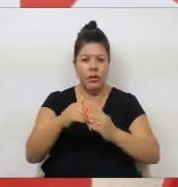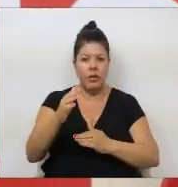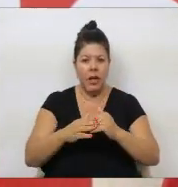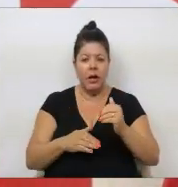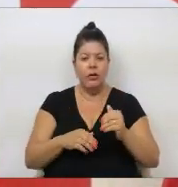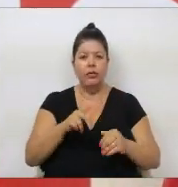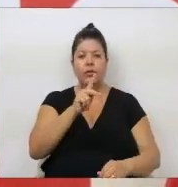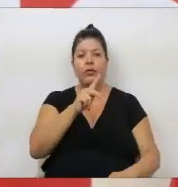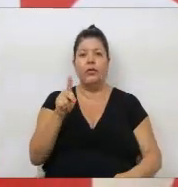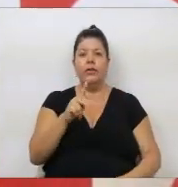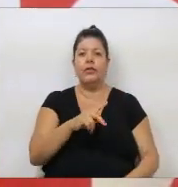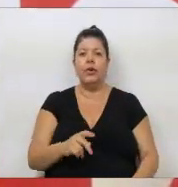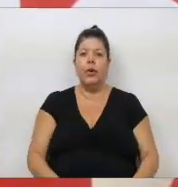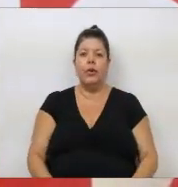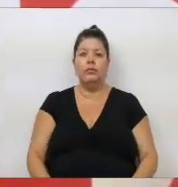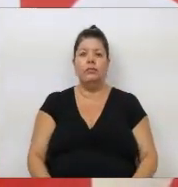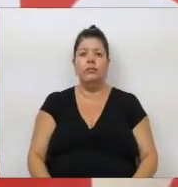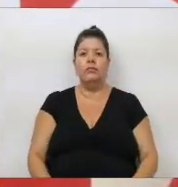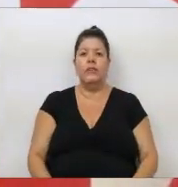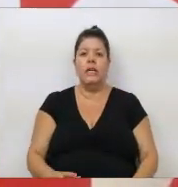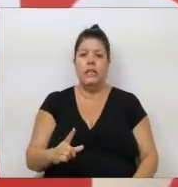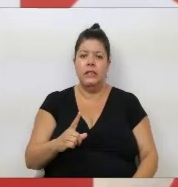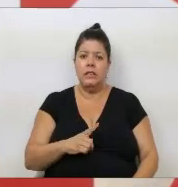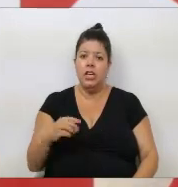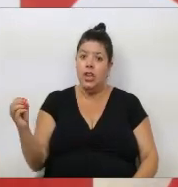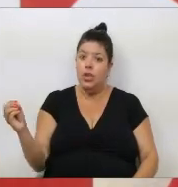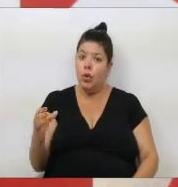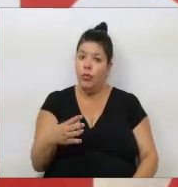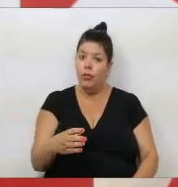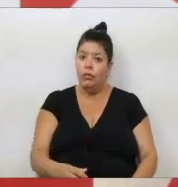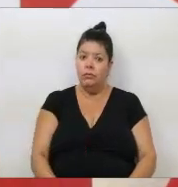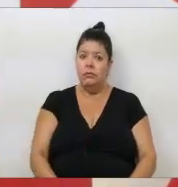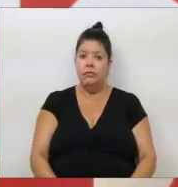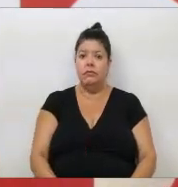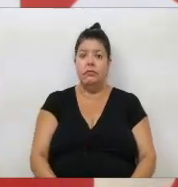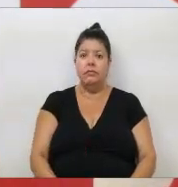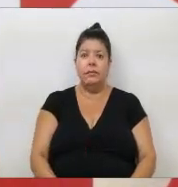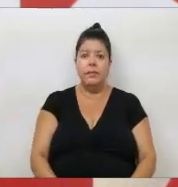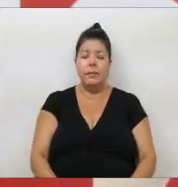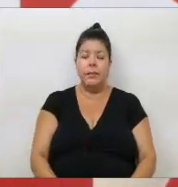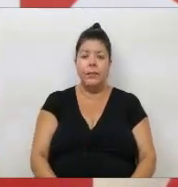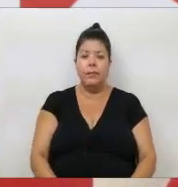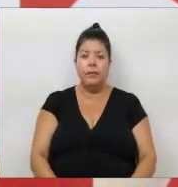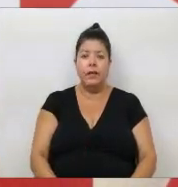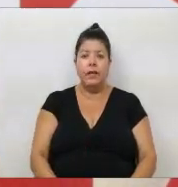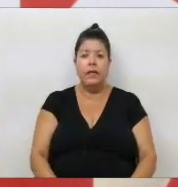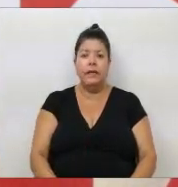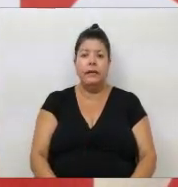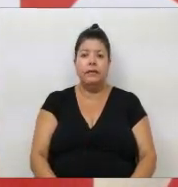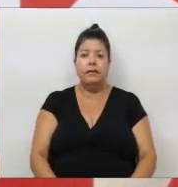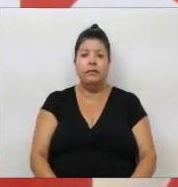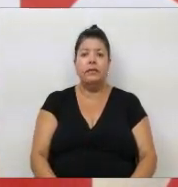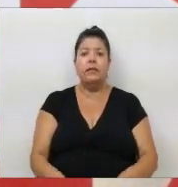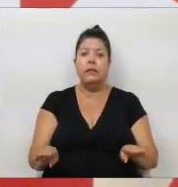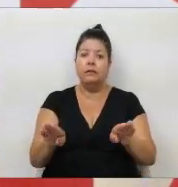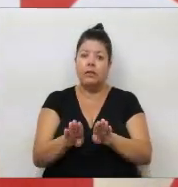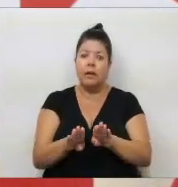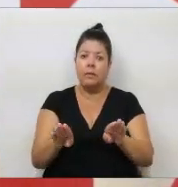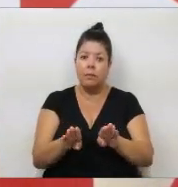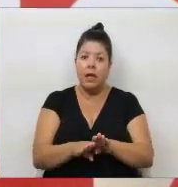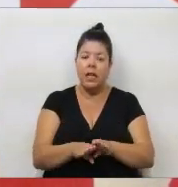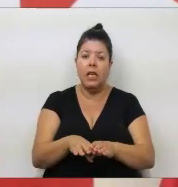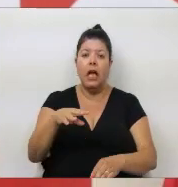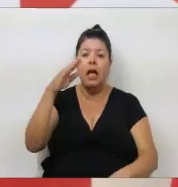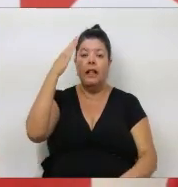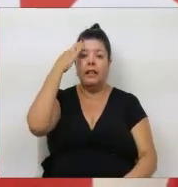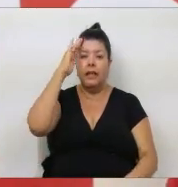magistério, ele seja aprimorado, atualizado. E também nós